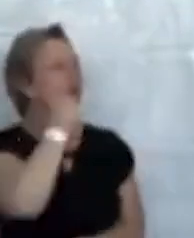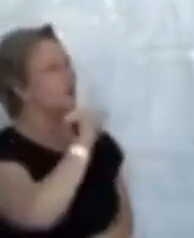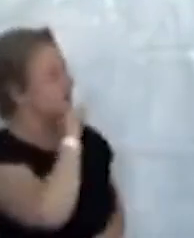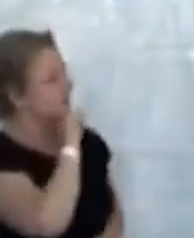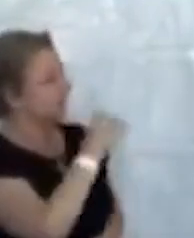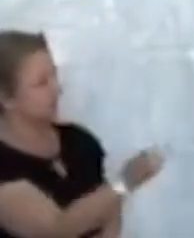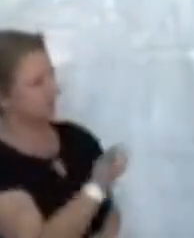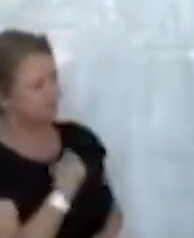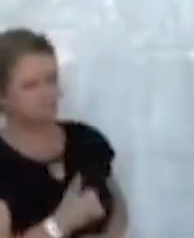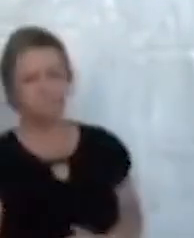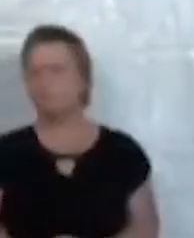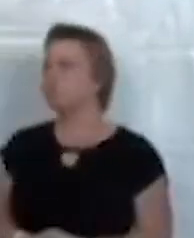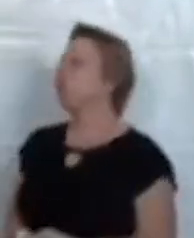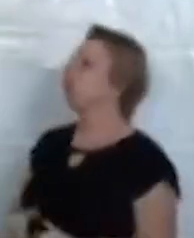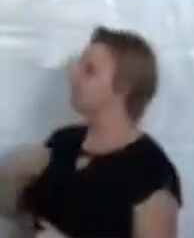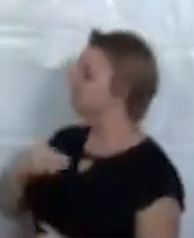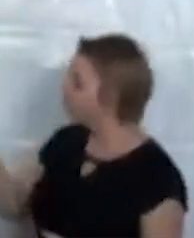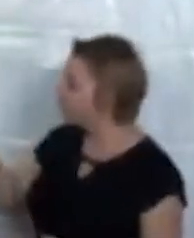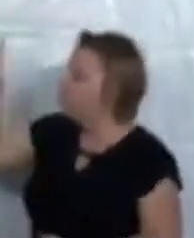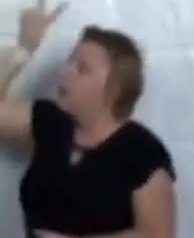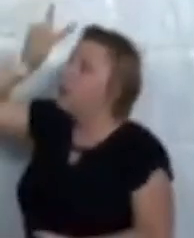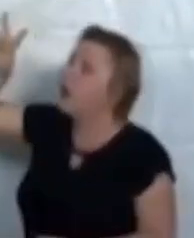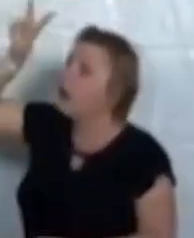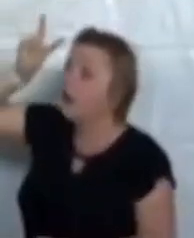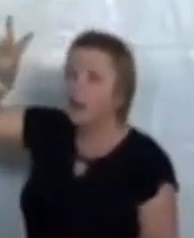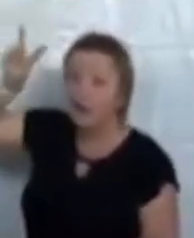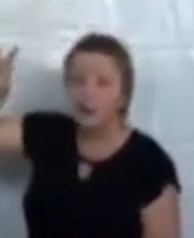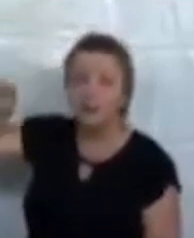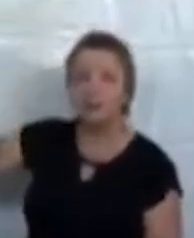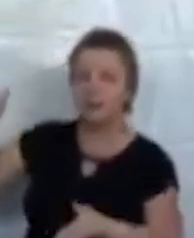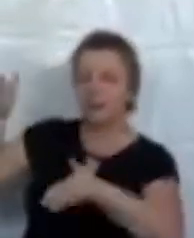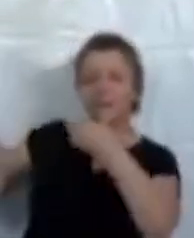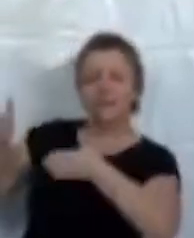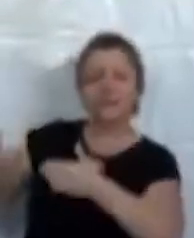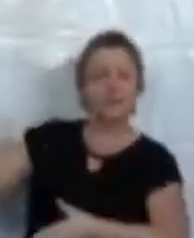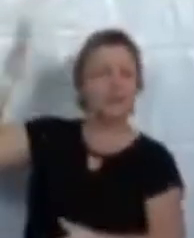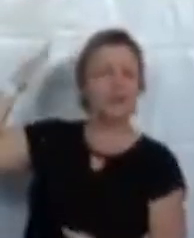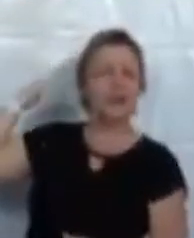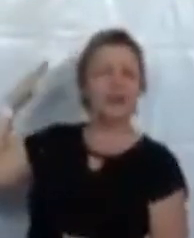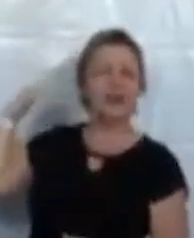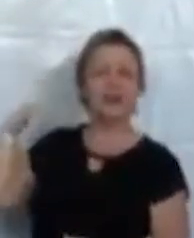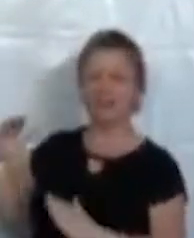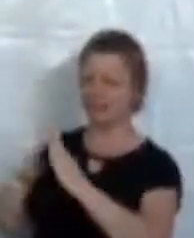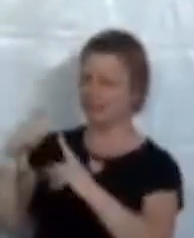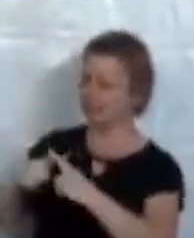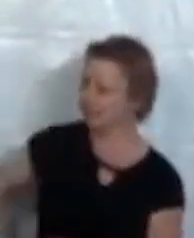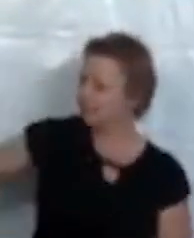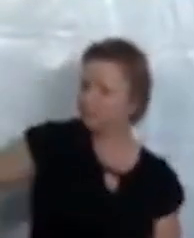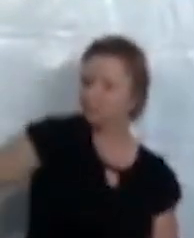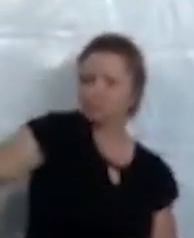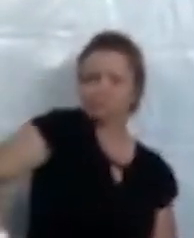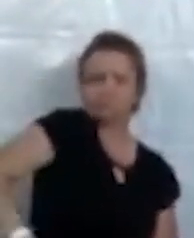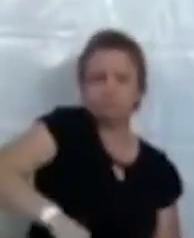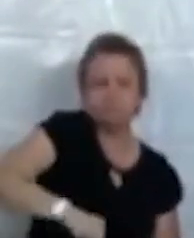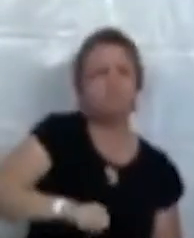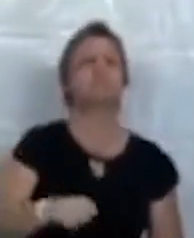filho, se lembre do tempo que eu te levava para a escola bíblica e diga para